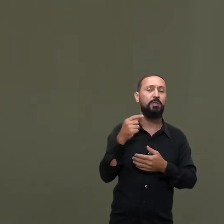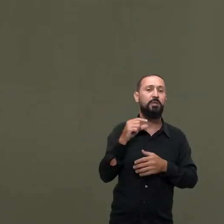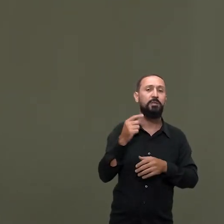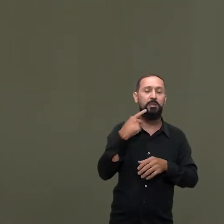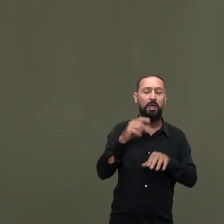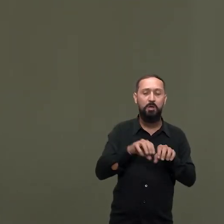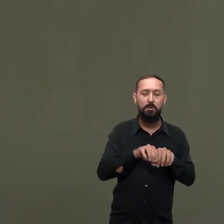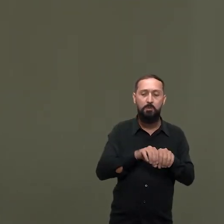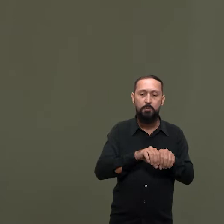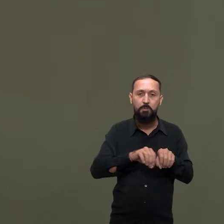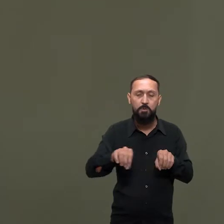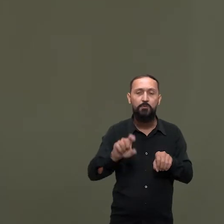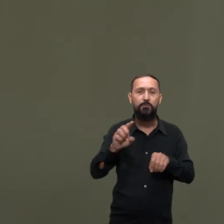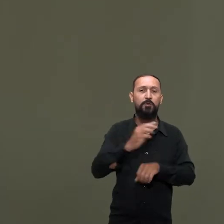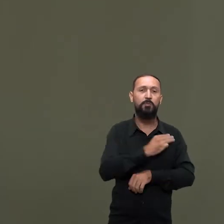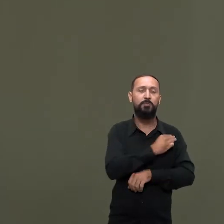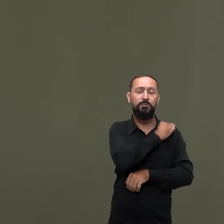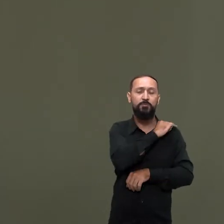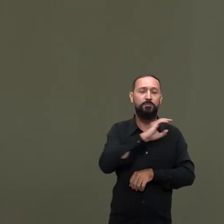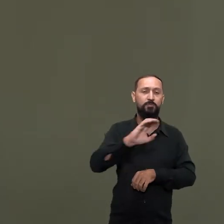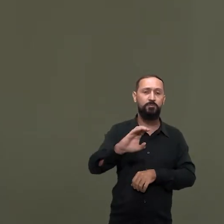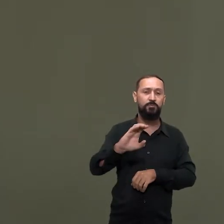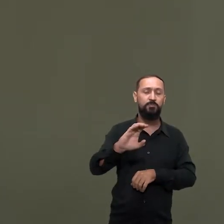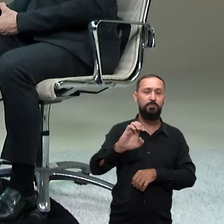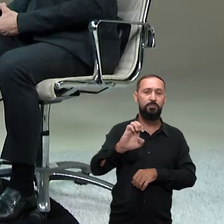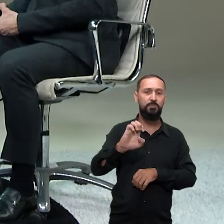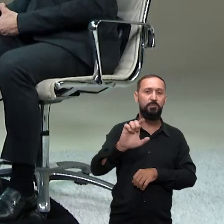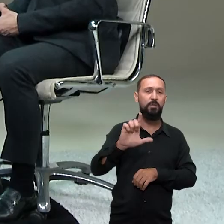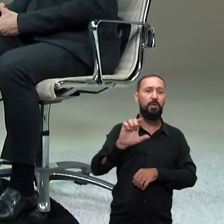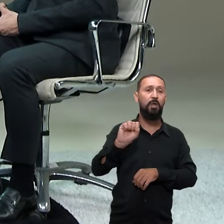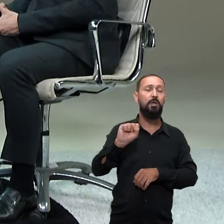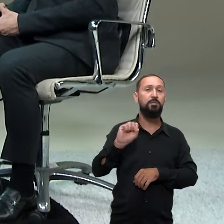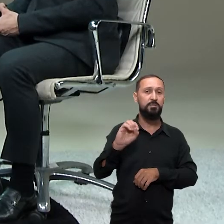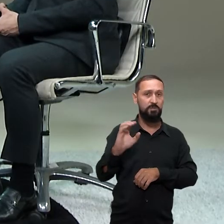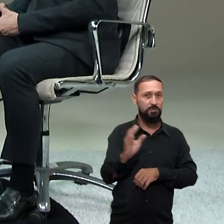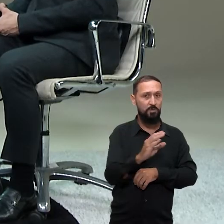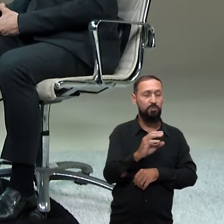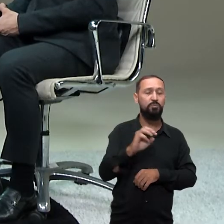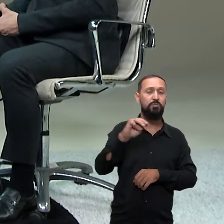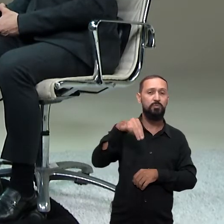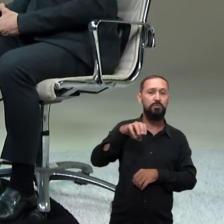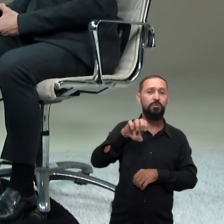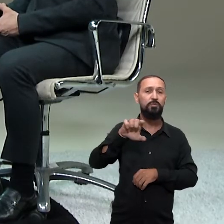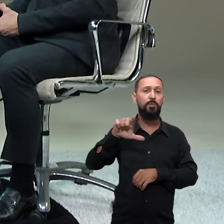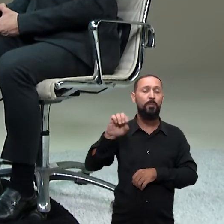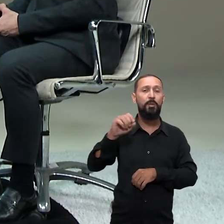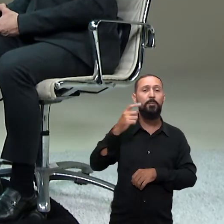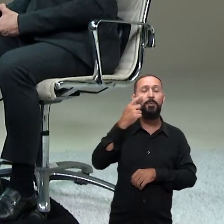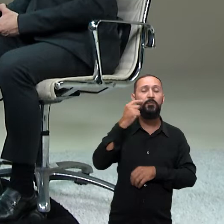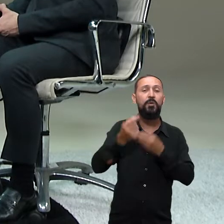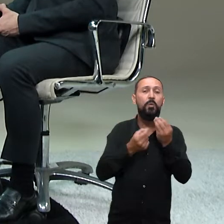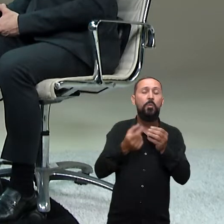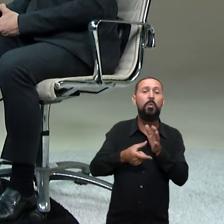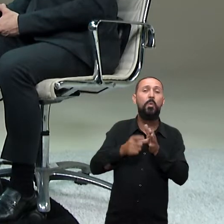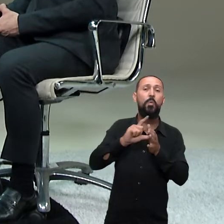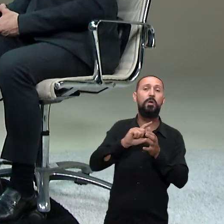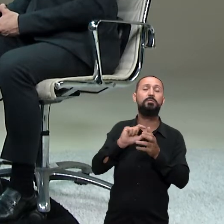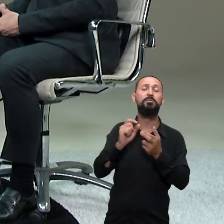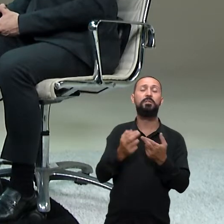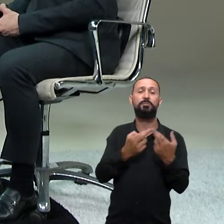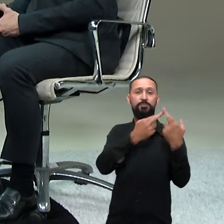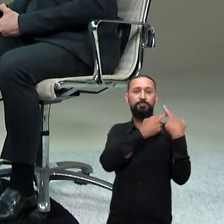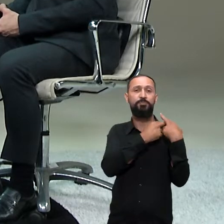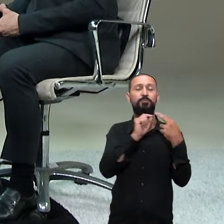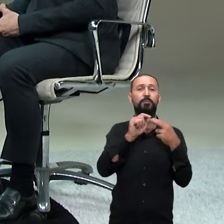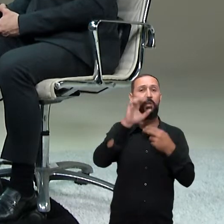na distribuição foi atribuída ao ministro Celso de Mello. Fomos conversar com o ministro para despachar a tutela